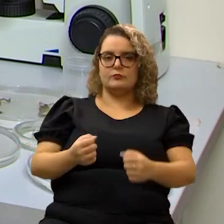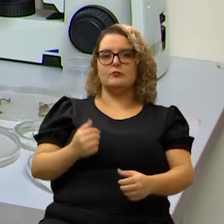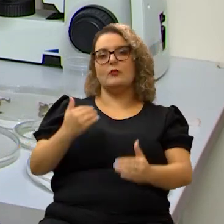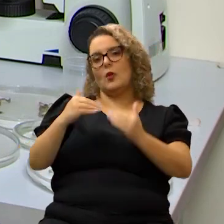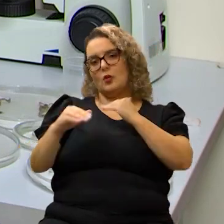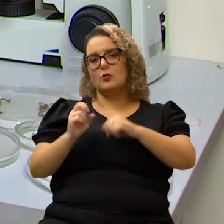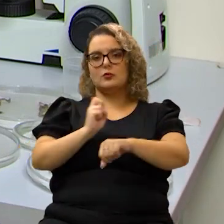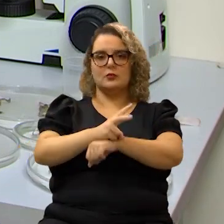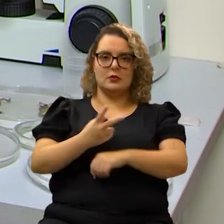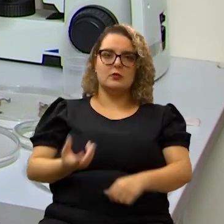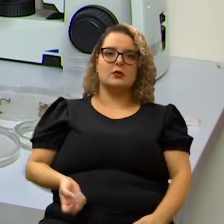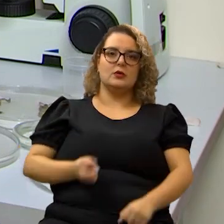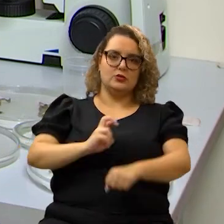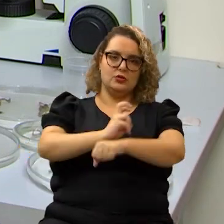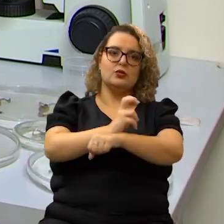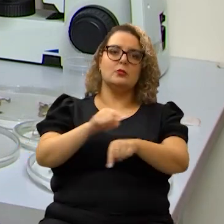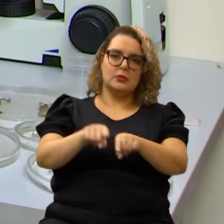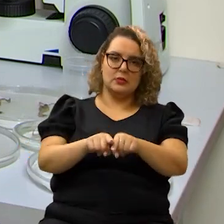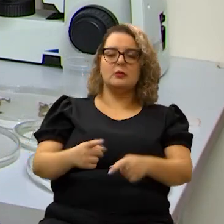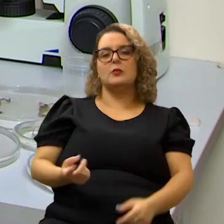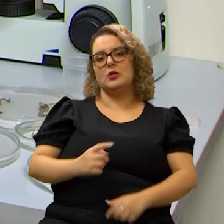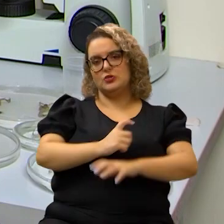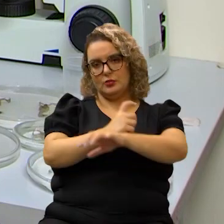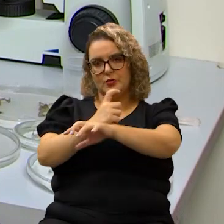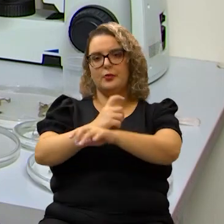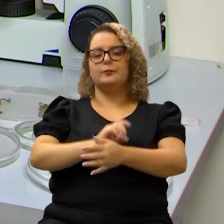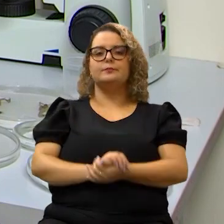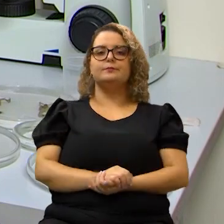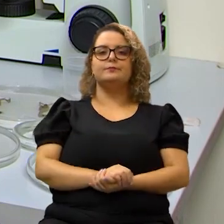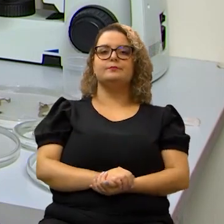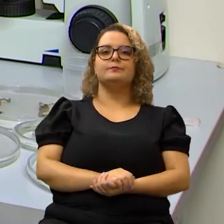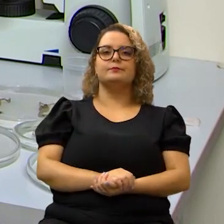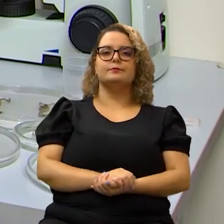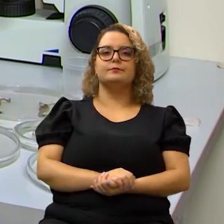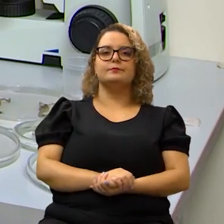interessante, né? Devido a essa resistência que ele tem ao veneno do